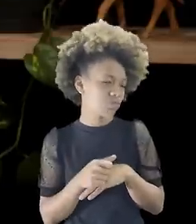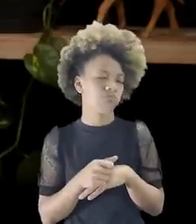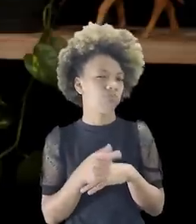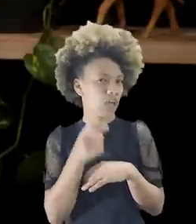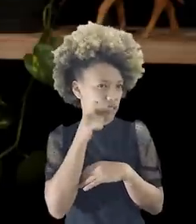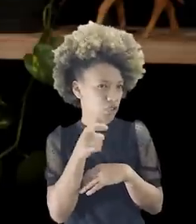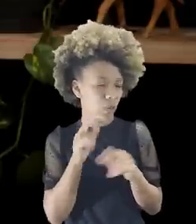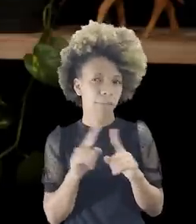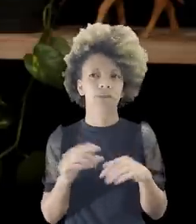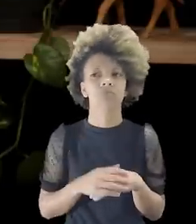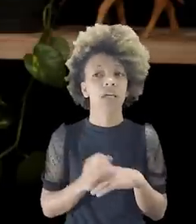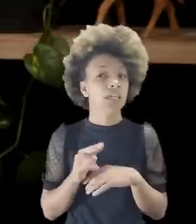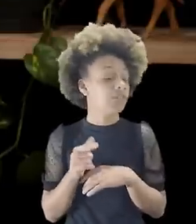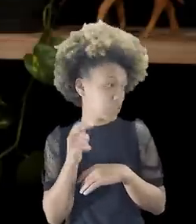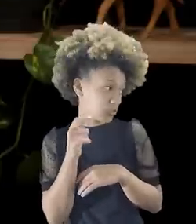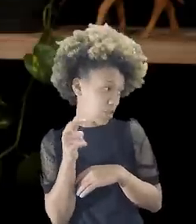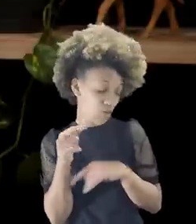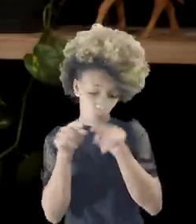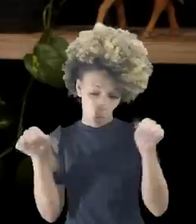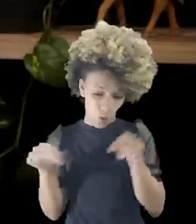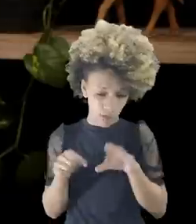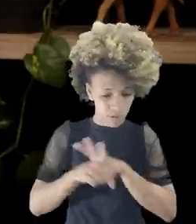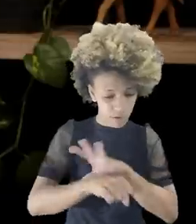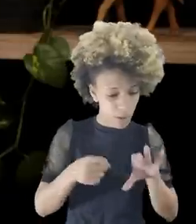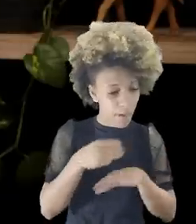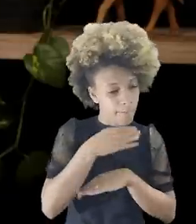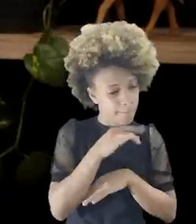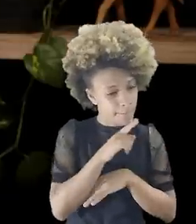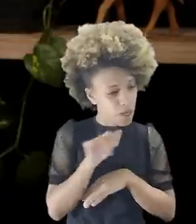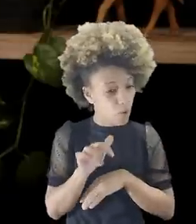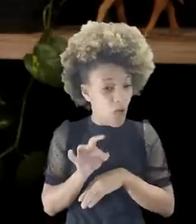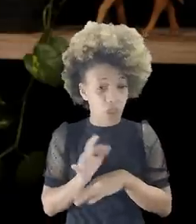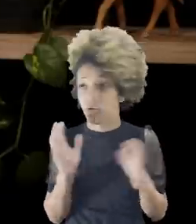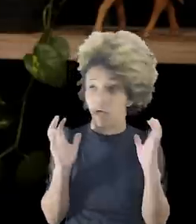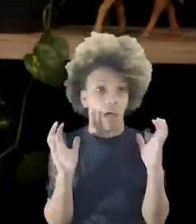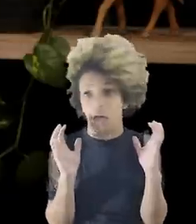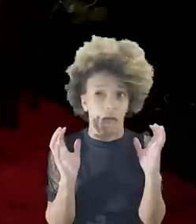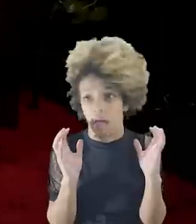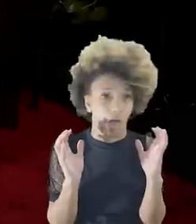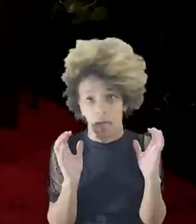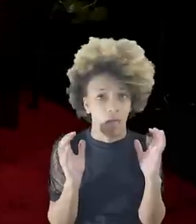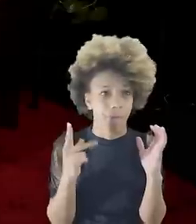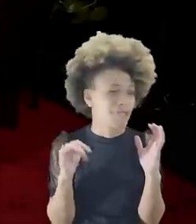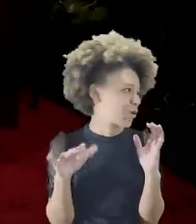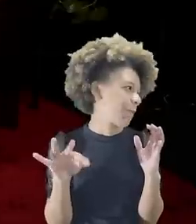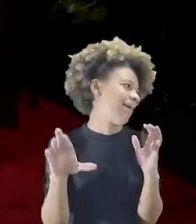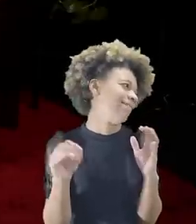eu sempre brinco aqui com a pessoa que eu falo assim cara se você tira a quadra de basquete do Michael Jordan ele é só um psicopata